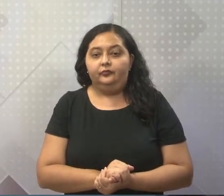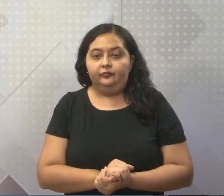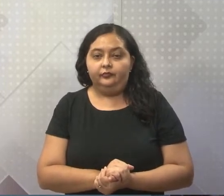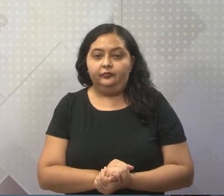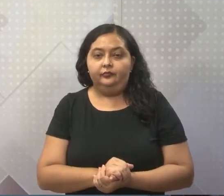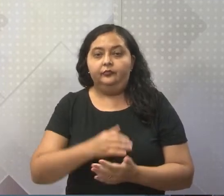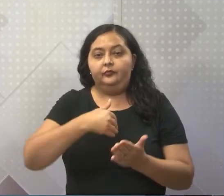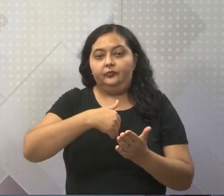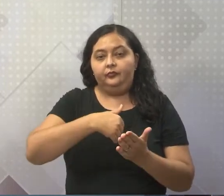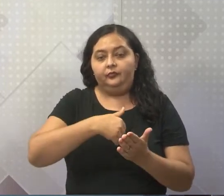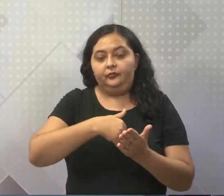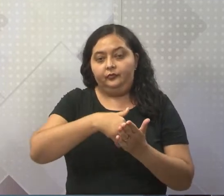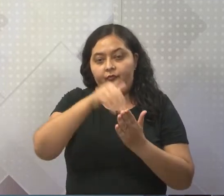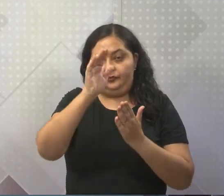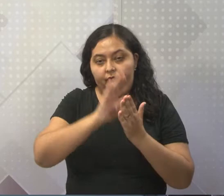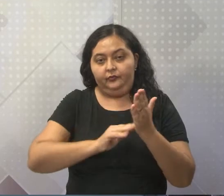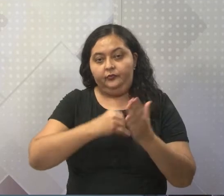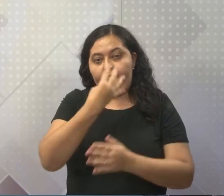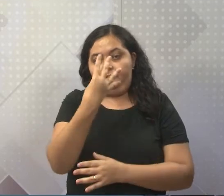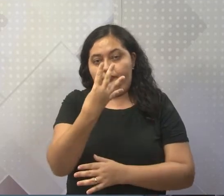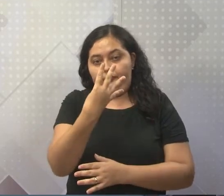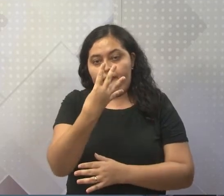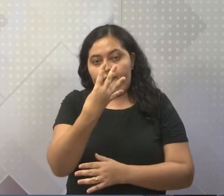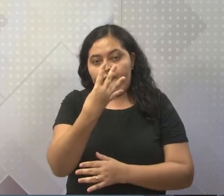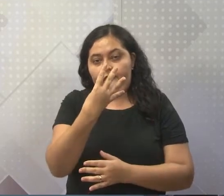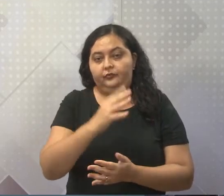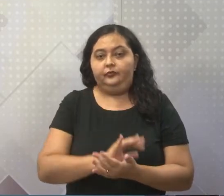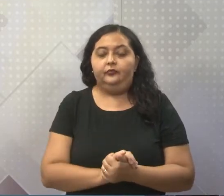Dessas, eu vou pegar quatro.